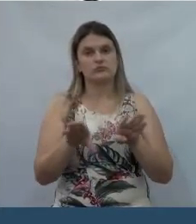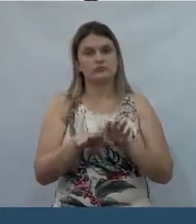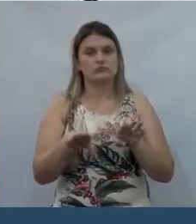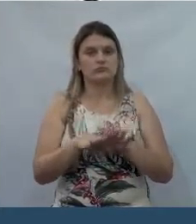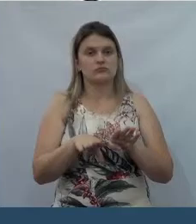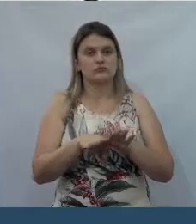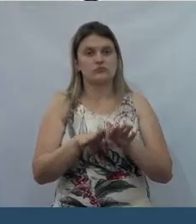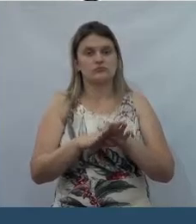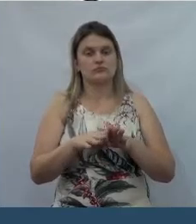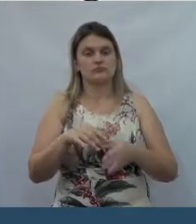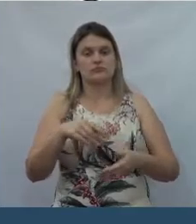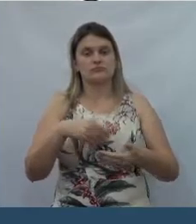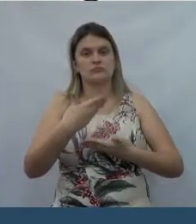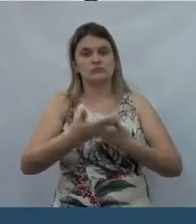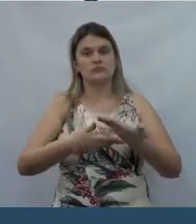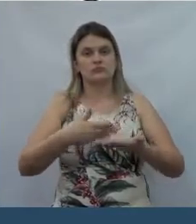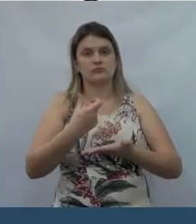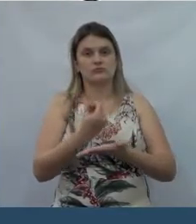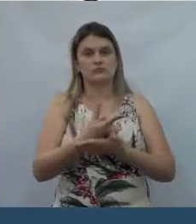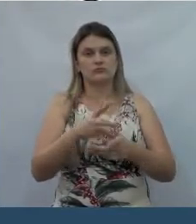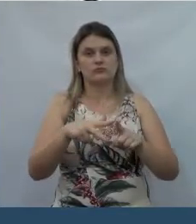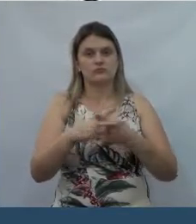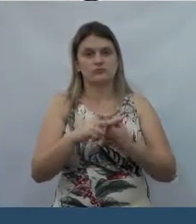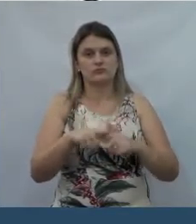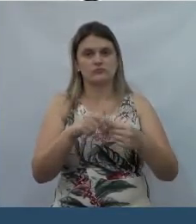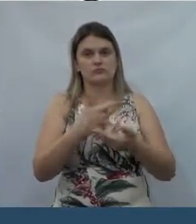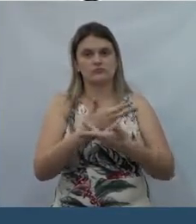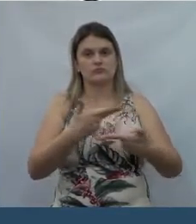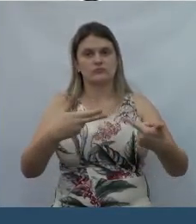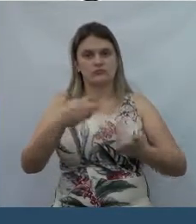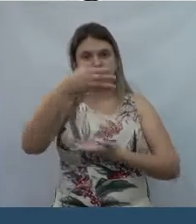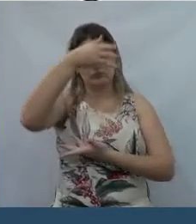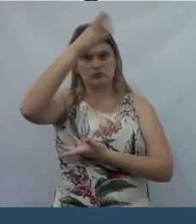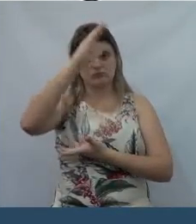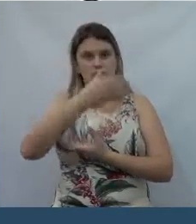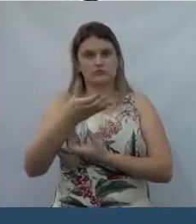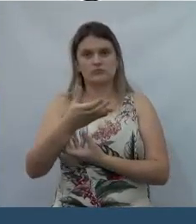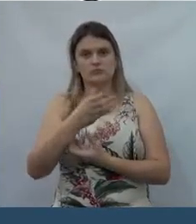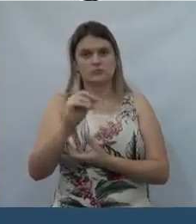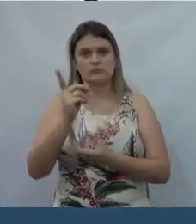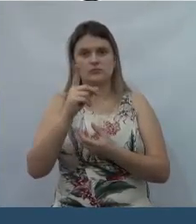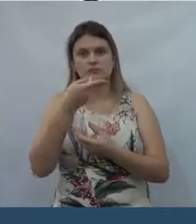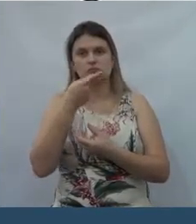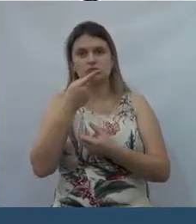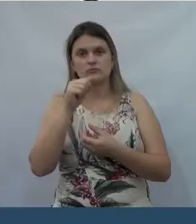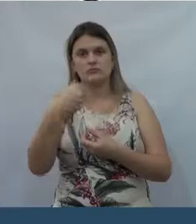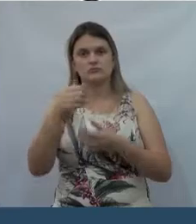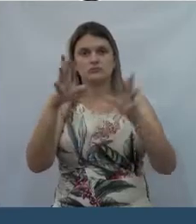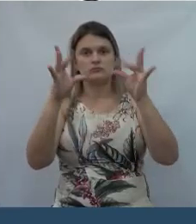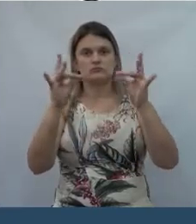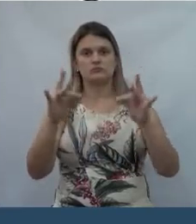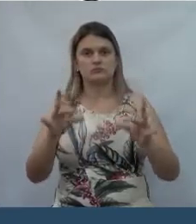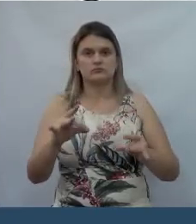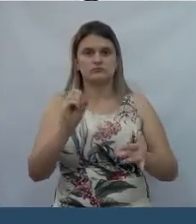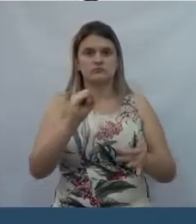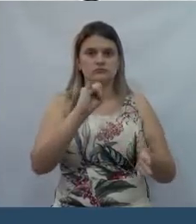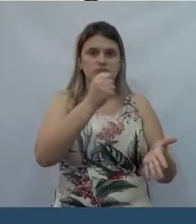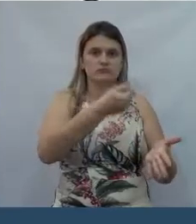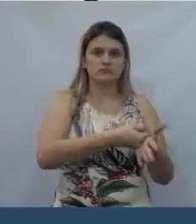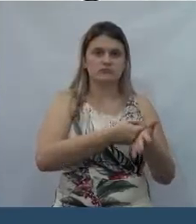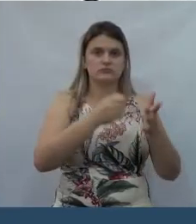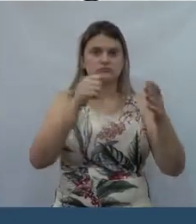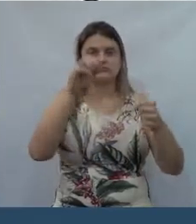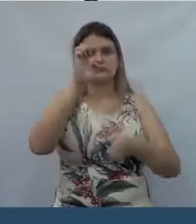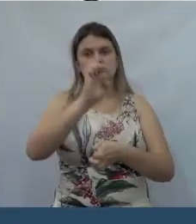possa reequipar o Corpo de Bombeiros. Não vamos entrar nem nessa seara aí, a obrigação do Estado, segurança